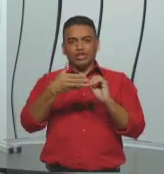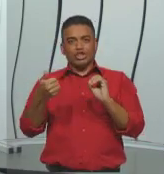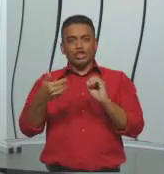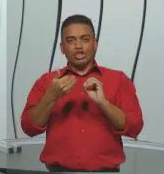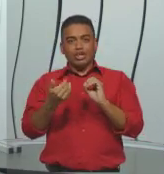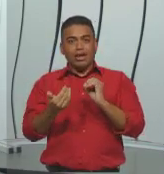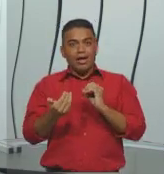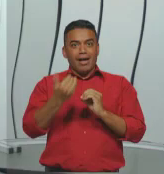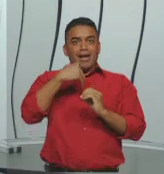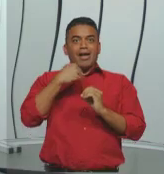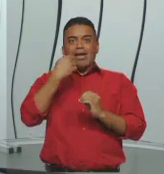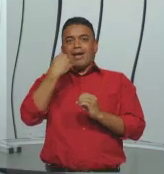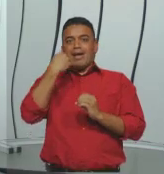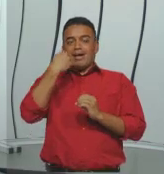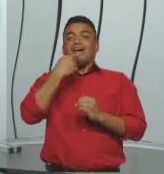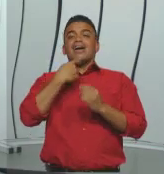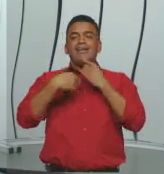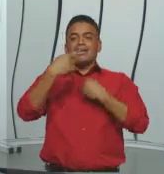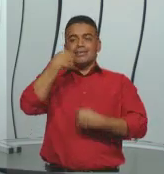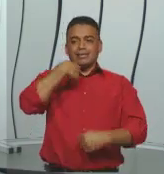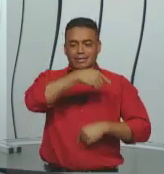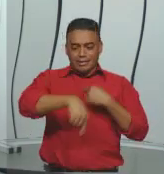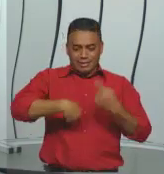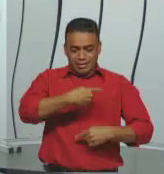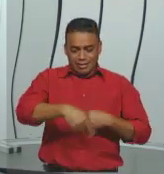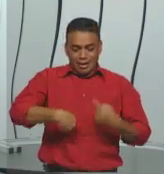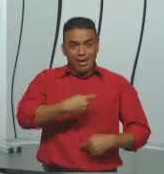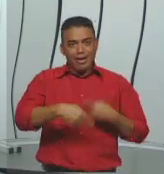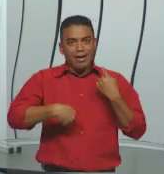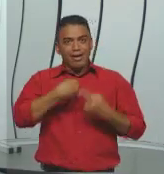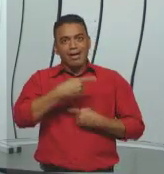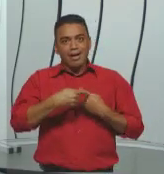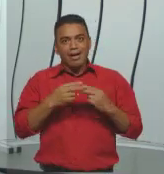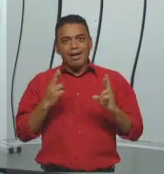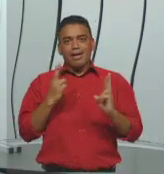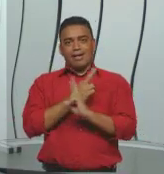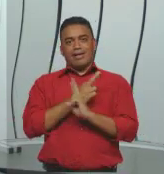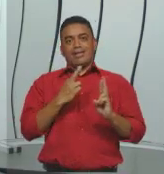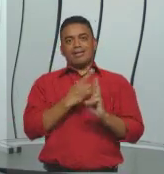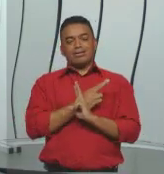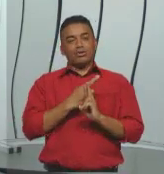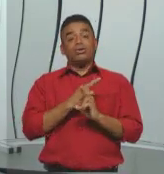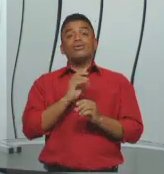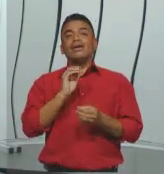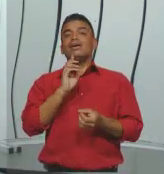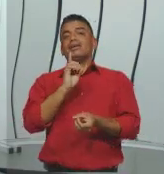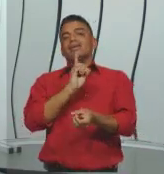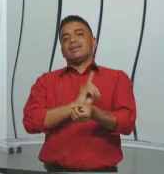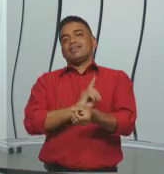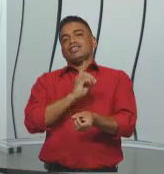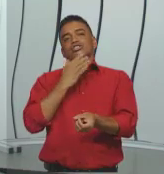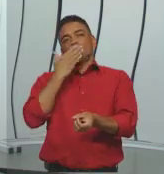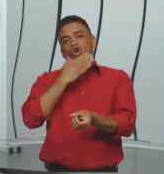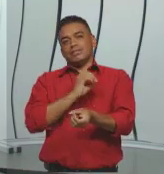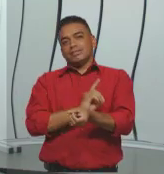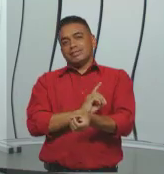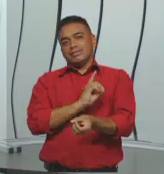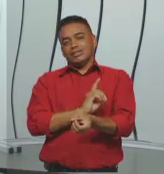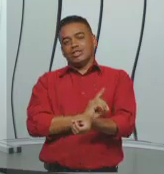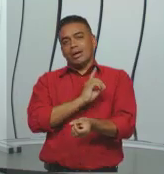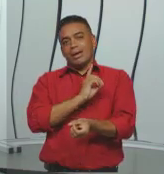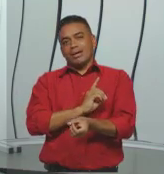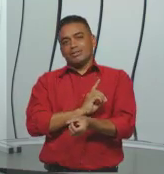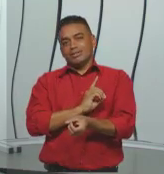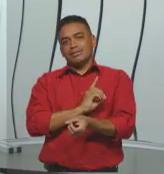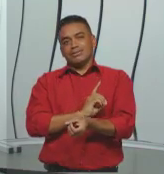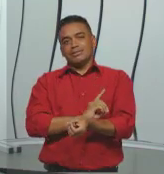corrente sanguínea. Esse assunto está fortemente relacionado com a diabetes mellitus,